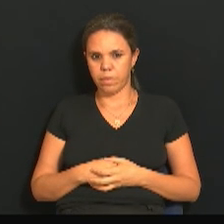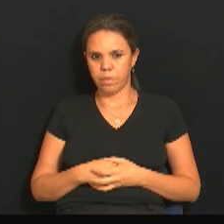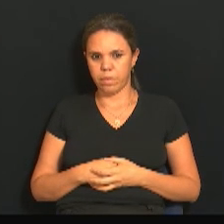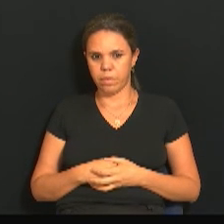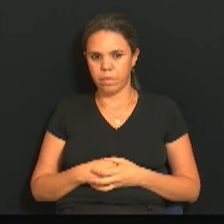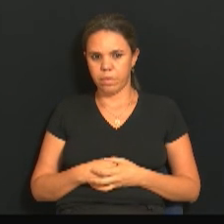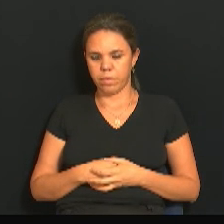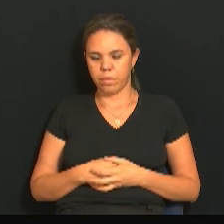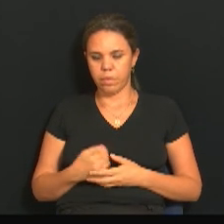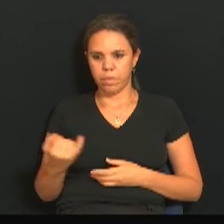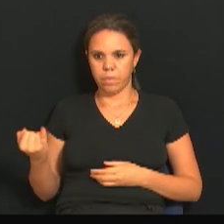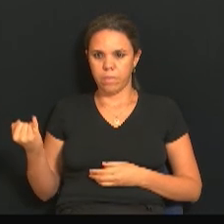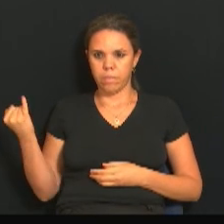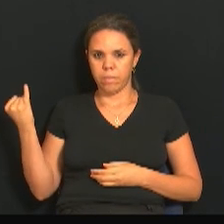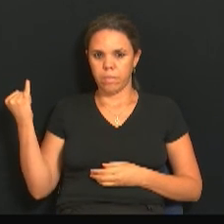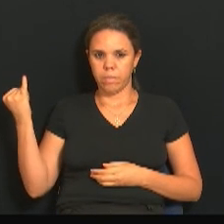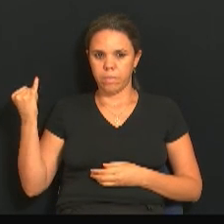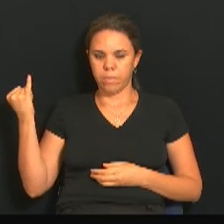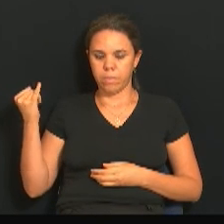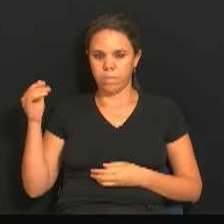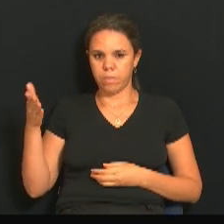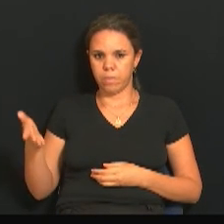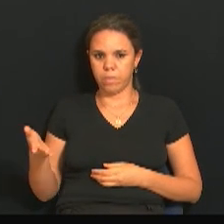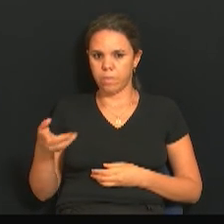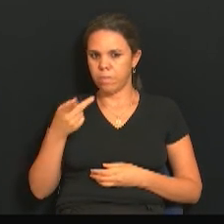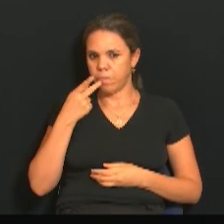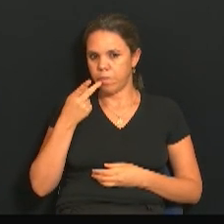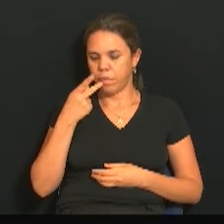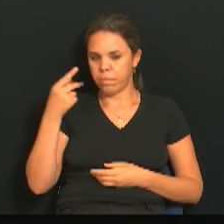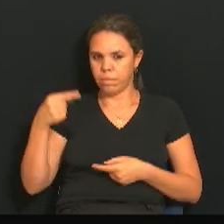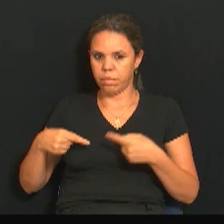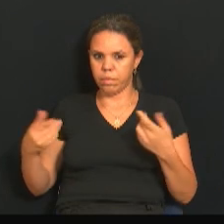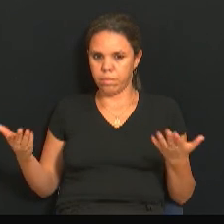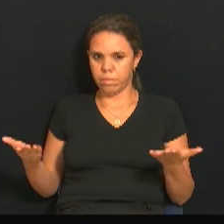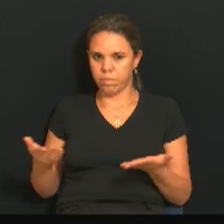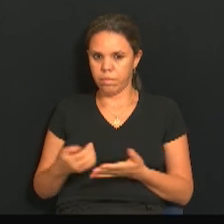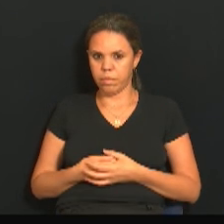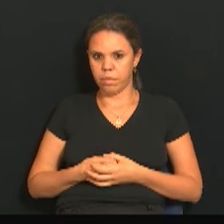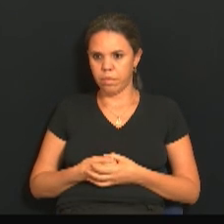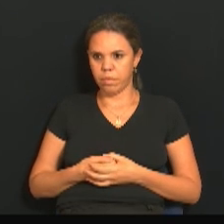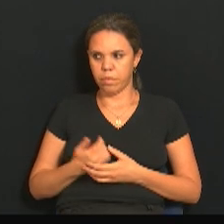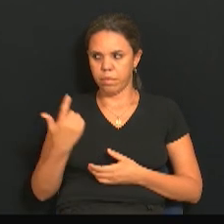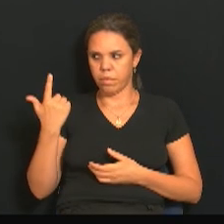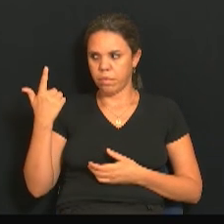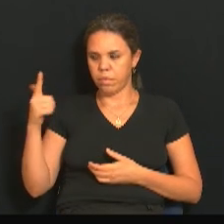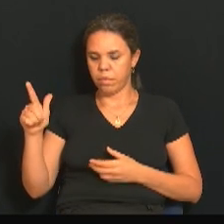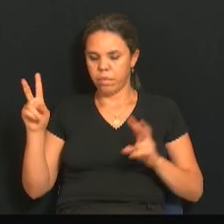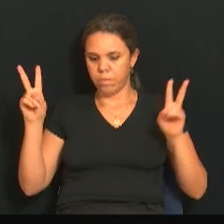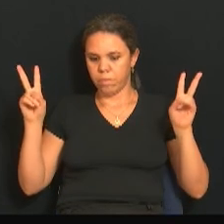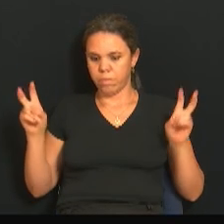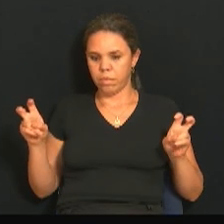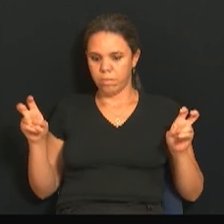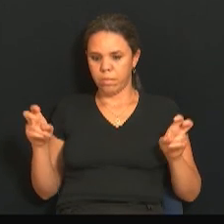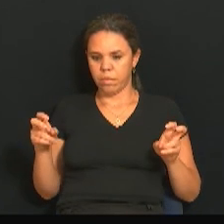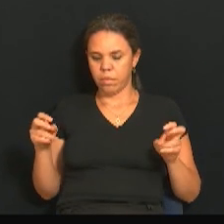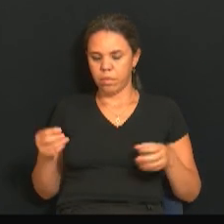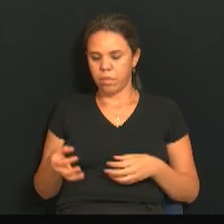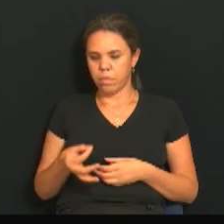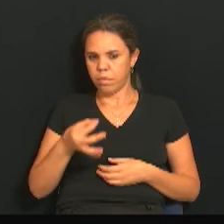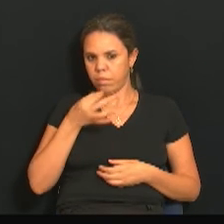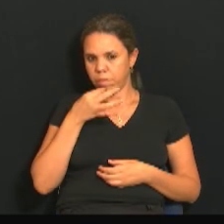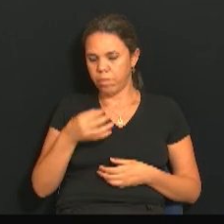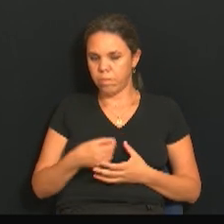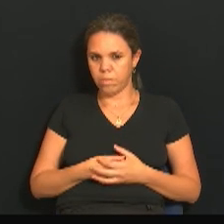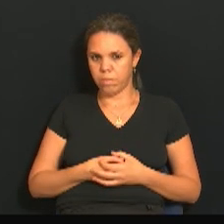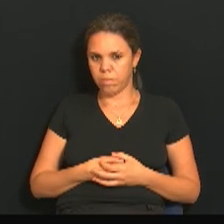super importante, Major Jaime, que você tenha feito essa discussão hoje sobre outros aspectos e pontos de vista,